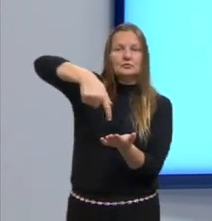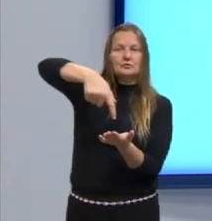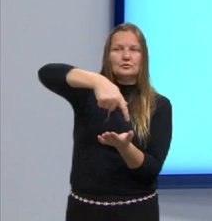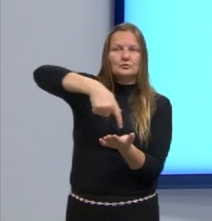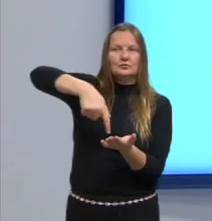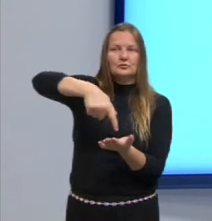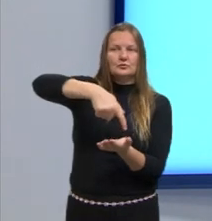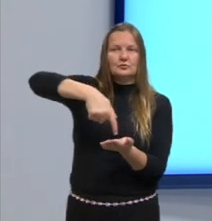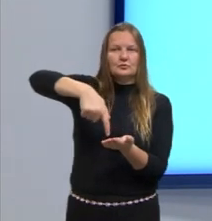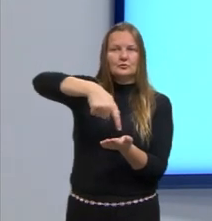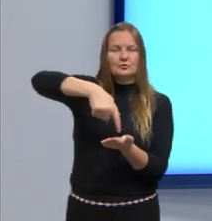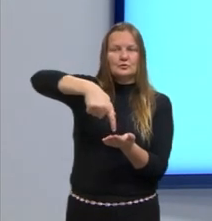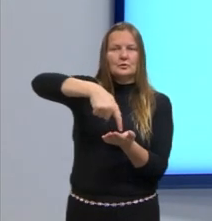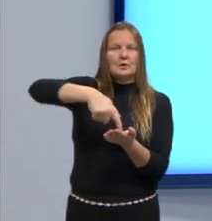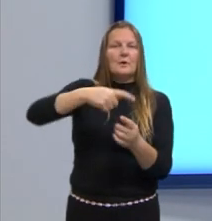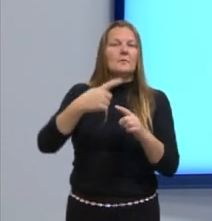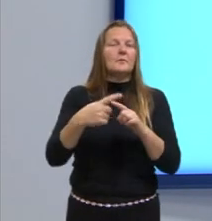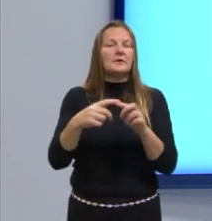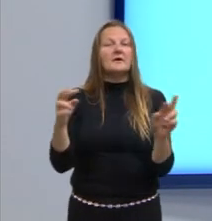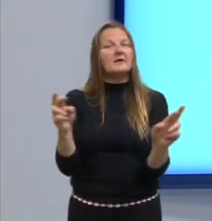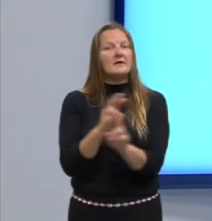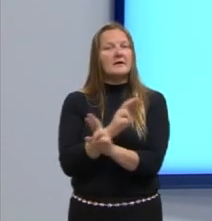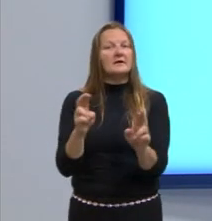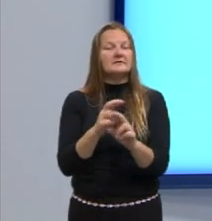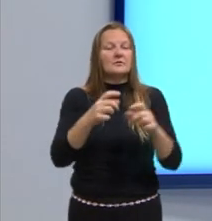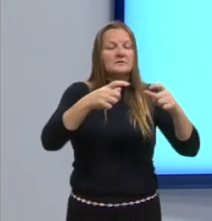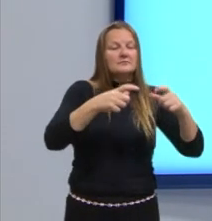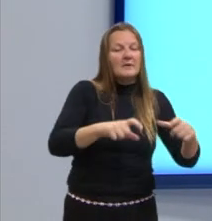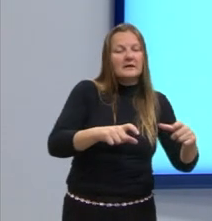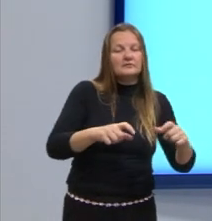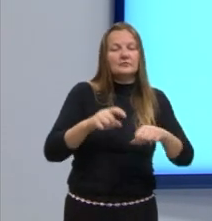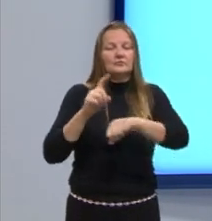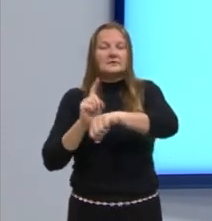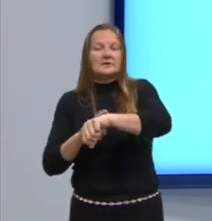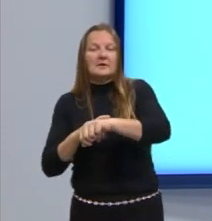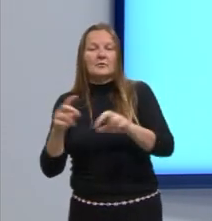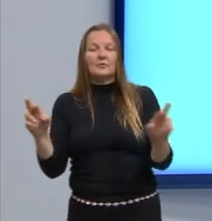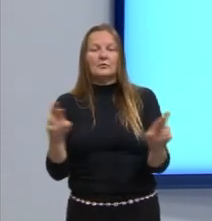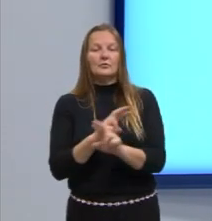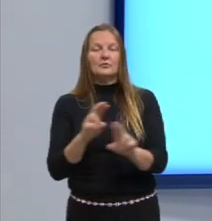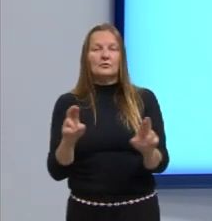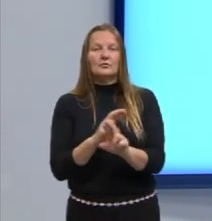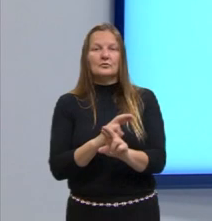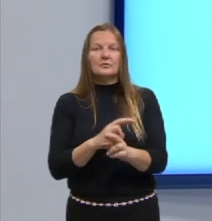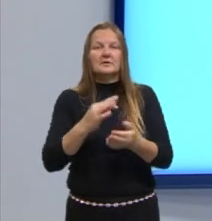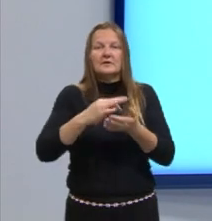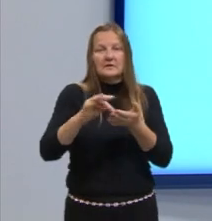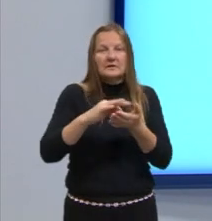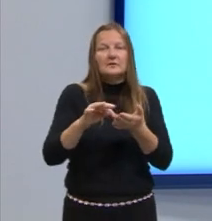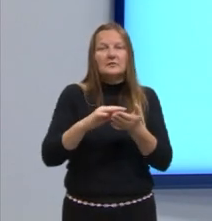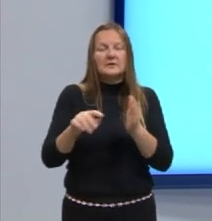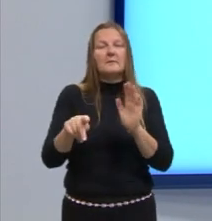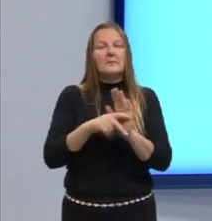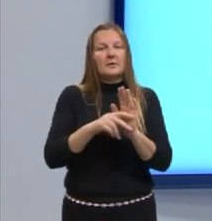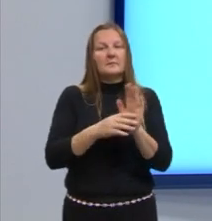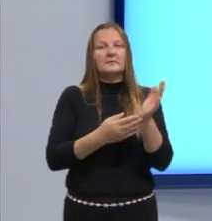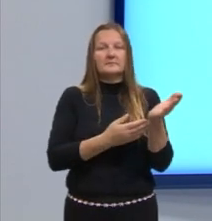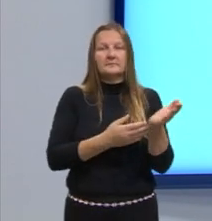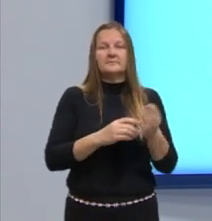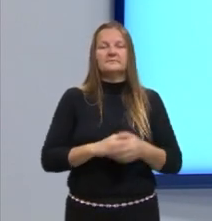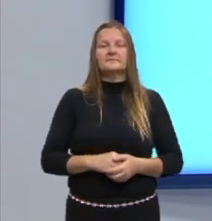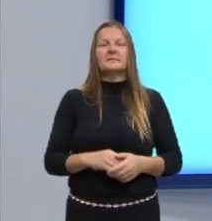só é possível então por causa da relação entre espaço e tempo a partir da teoria da relatividade mas também